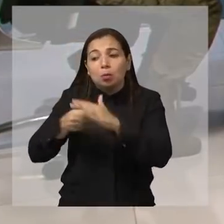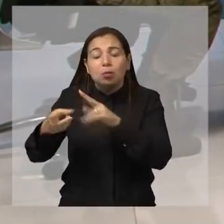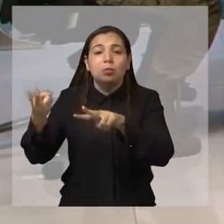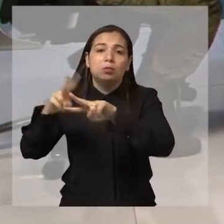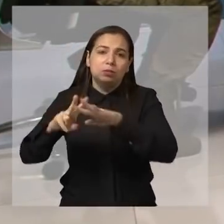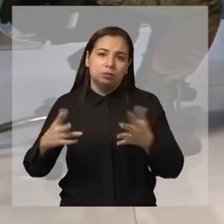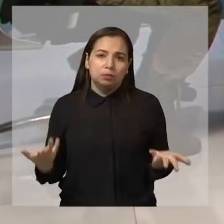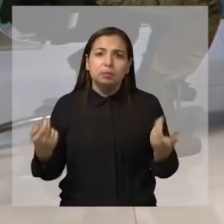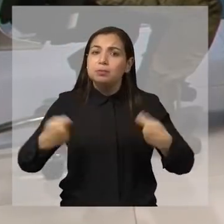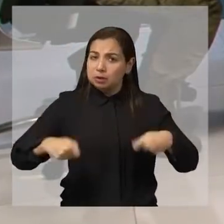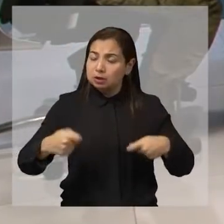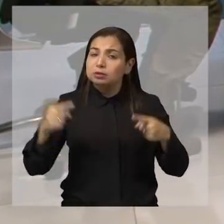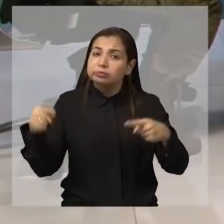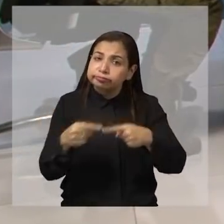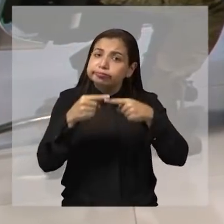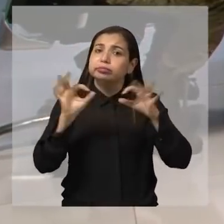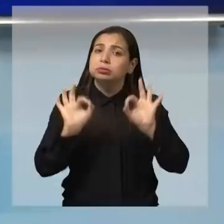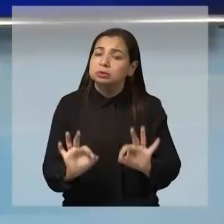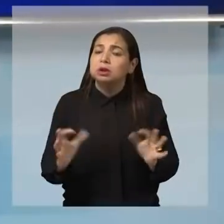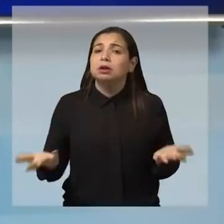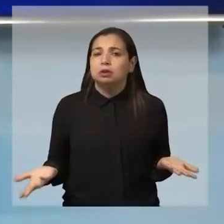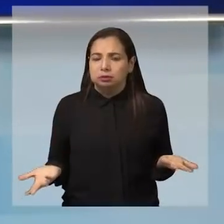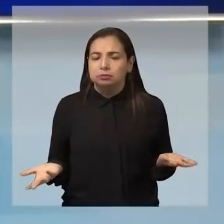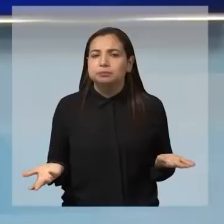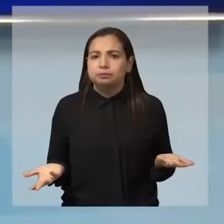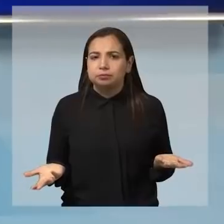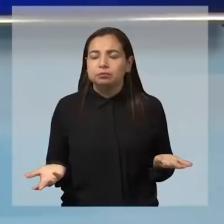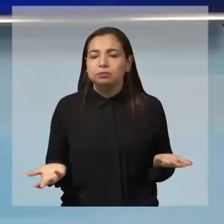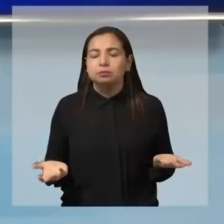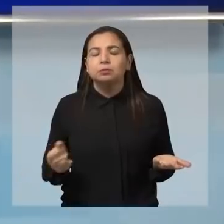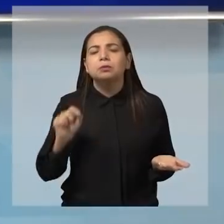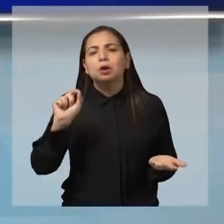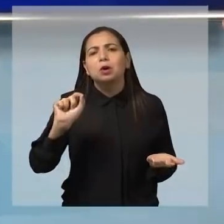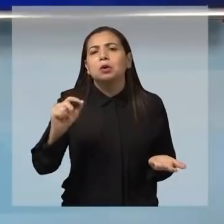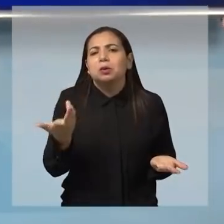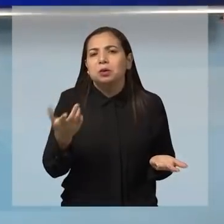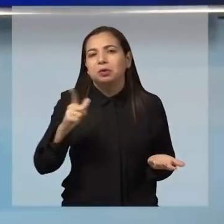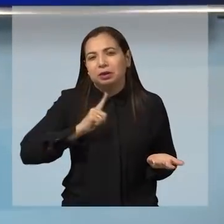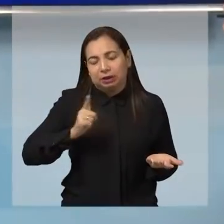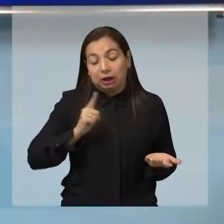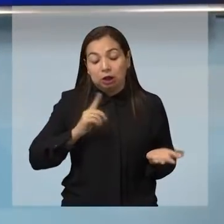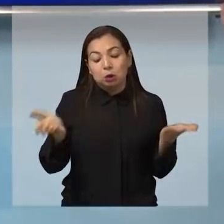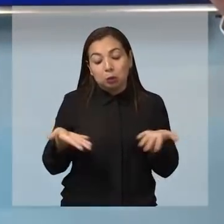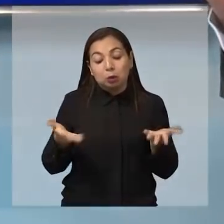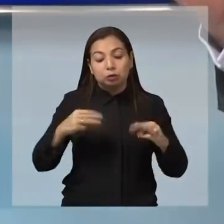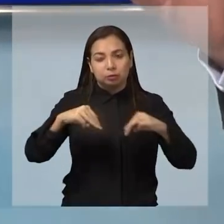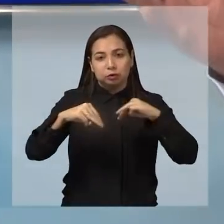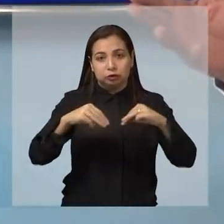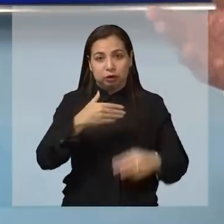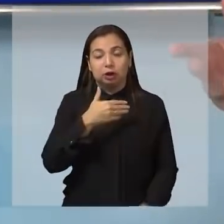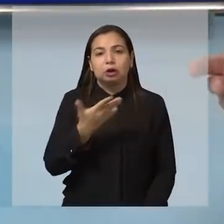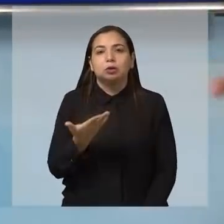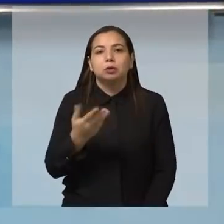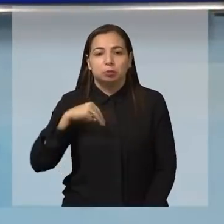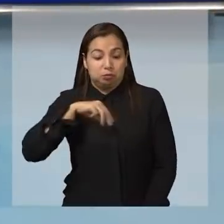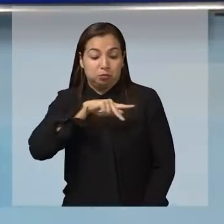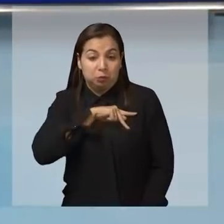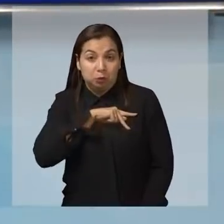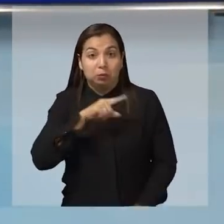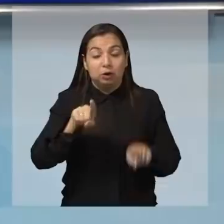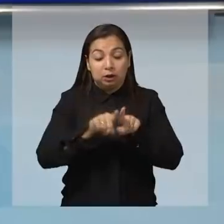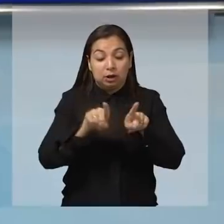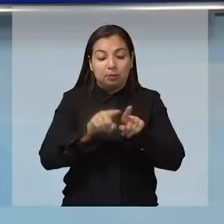reserva do possível, né? Há um contencioso muito grande aqui hoje entre o Ministério Público, o Poder Judiciário e